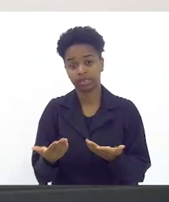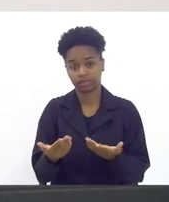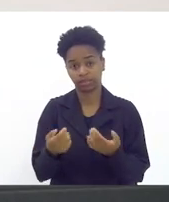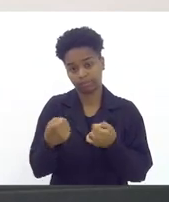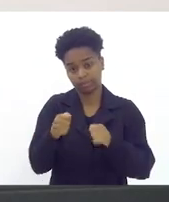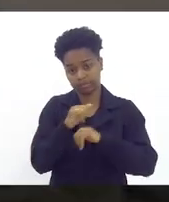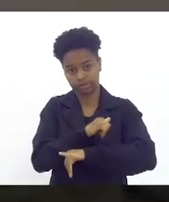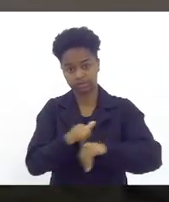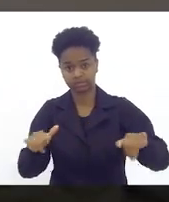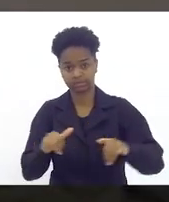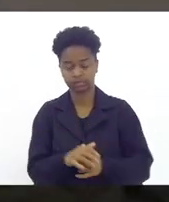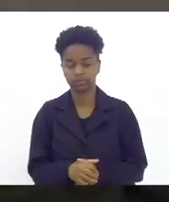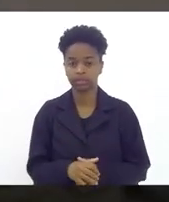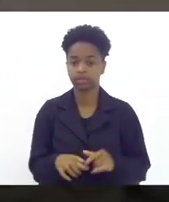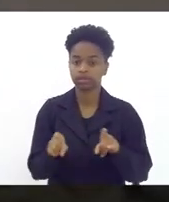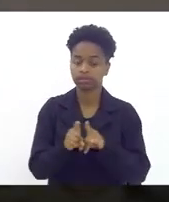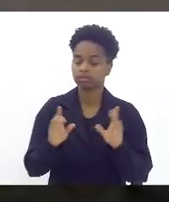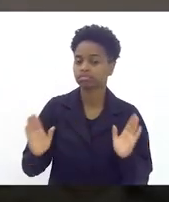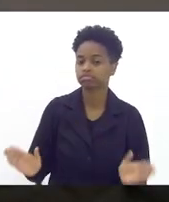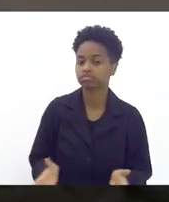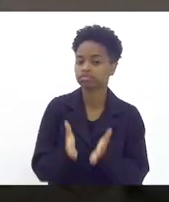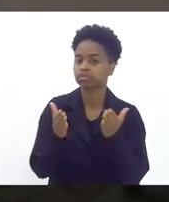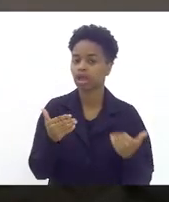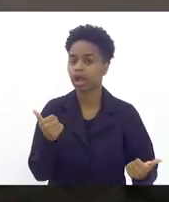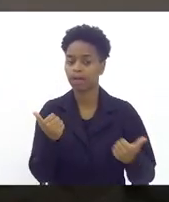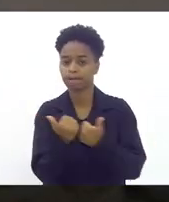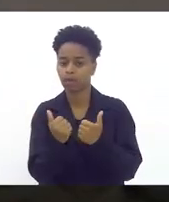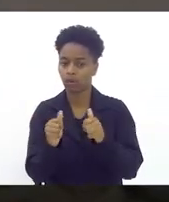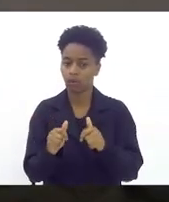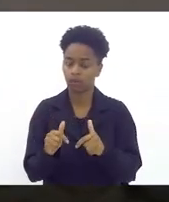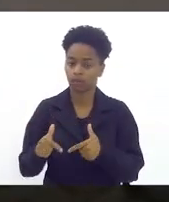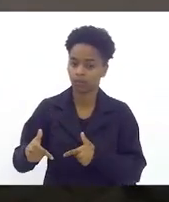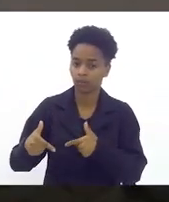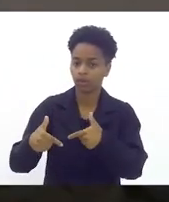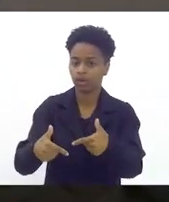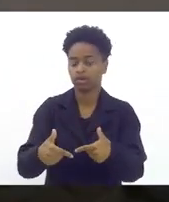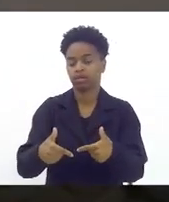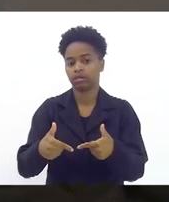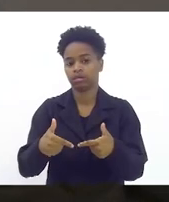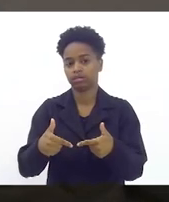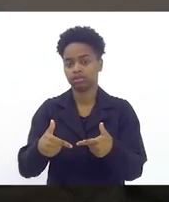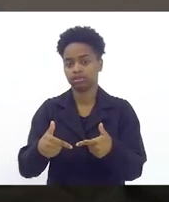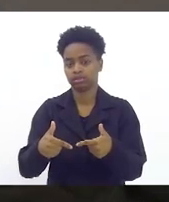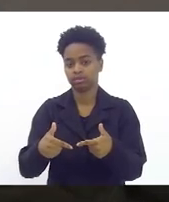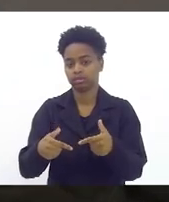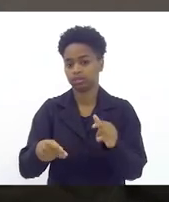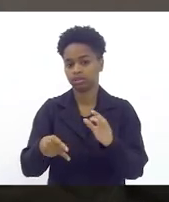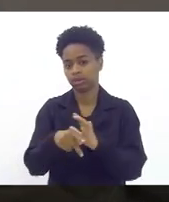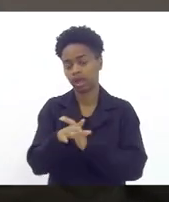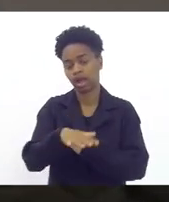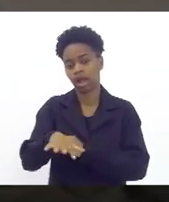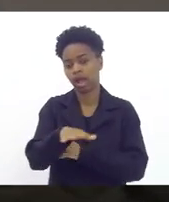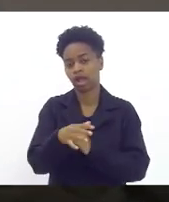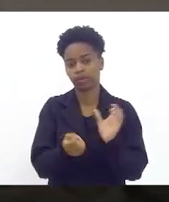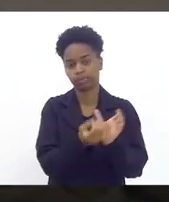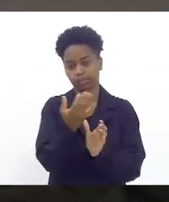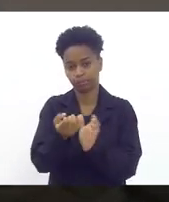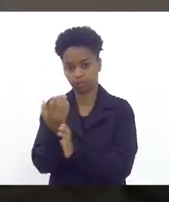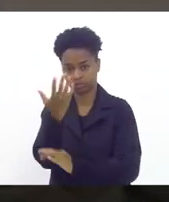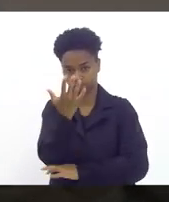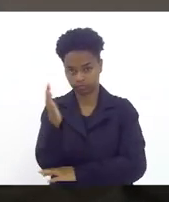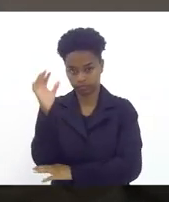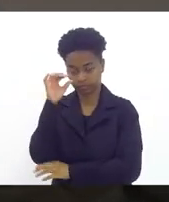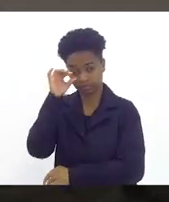promover o fomento e Apoio às atividades da cadeia produtiva Florestal então